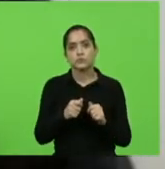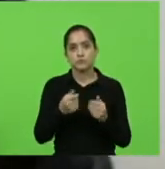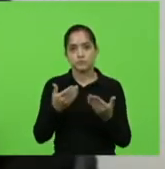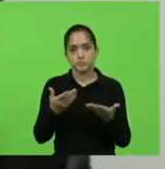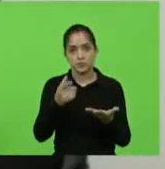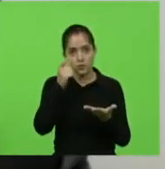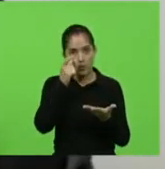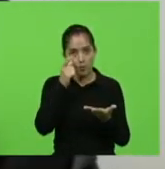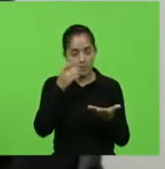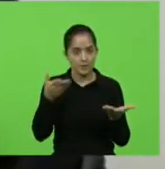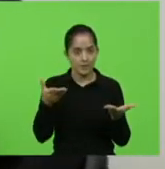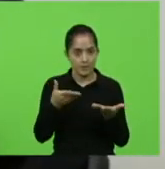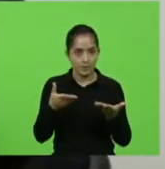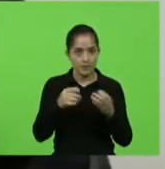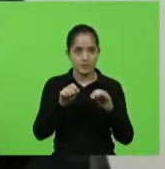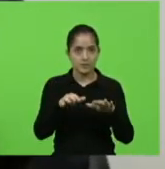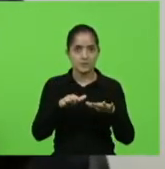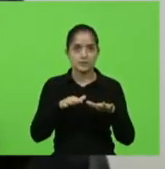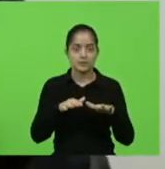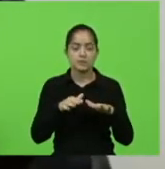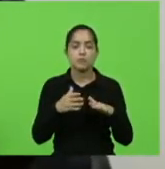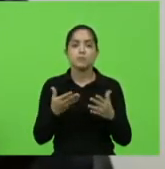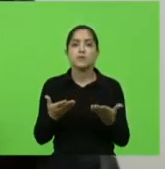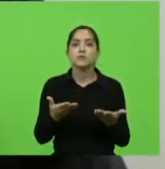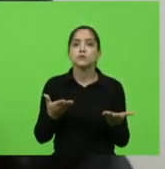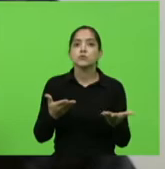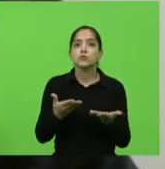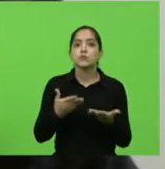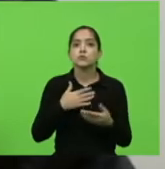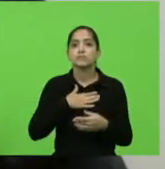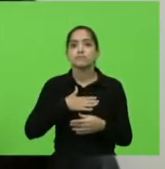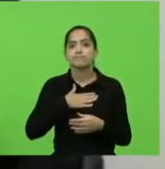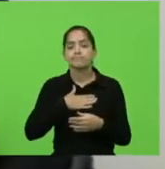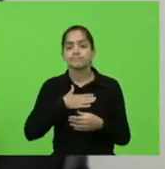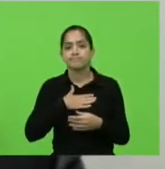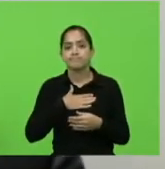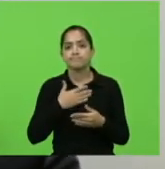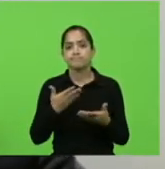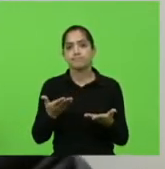os acompanham. Eu gostaria, a tarde de